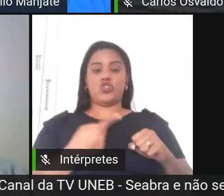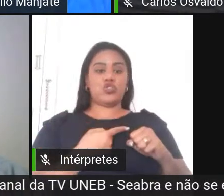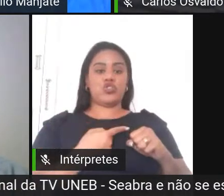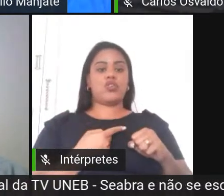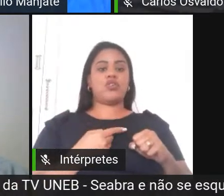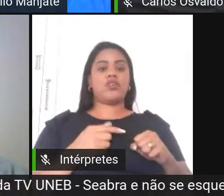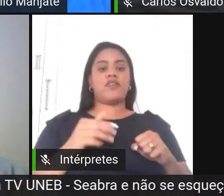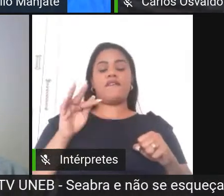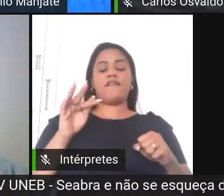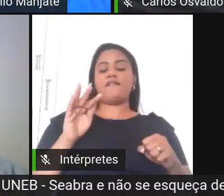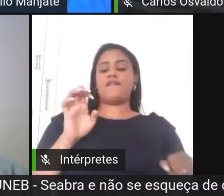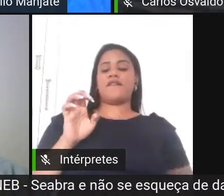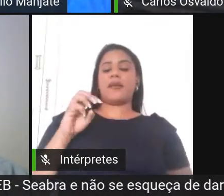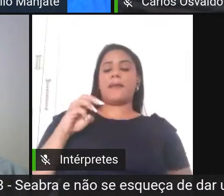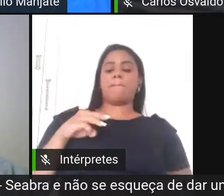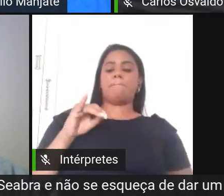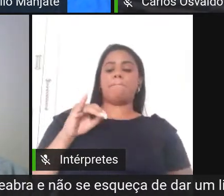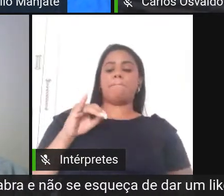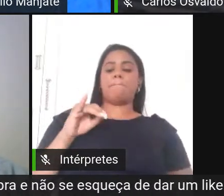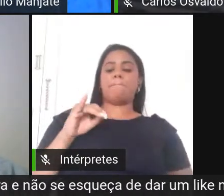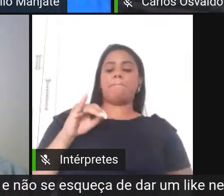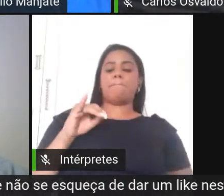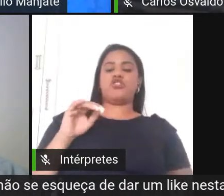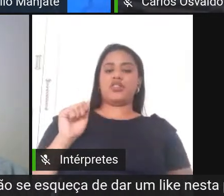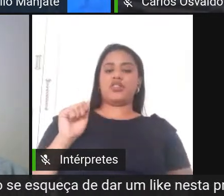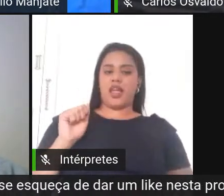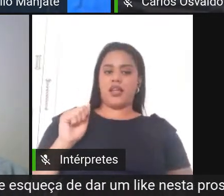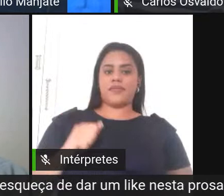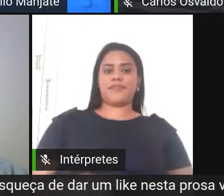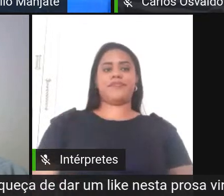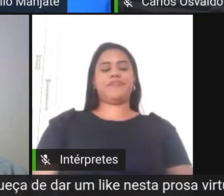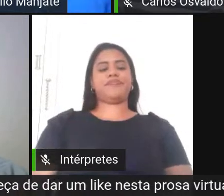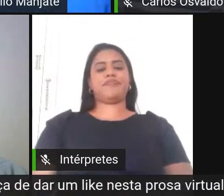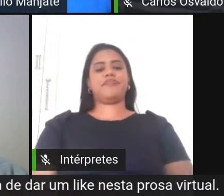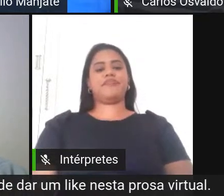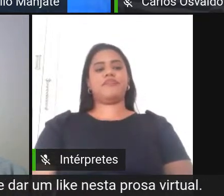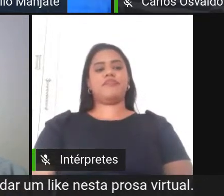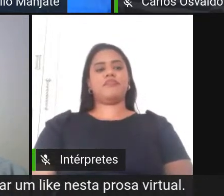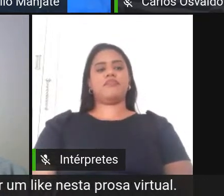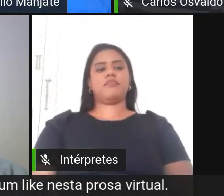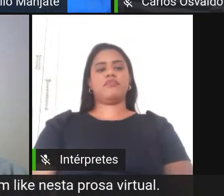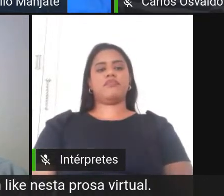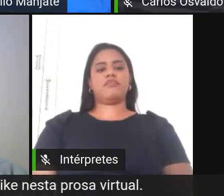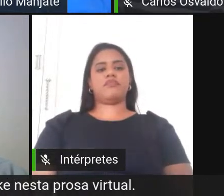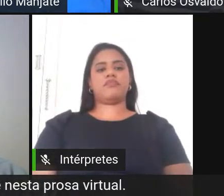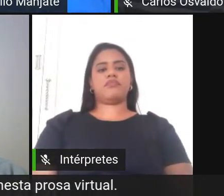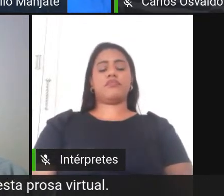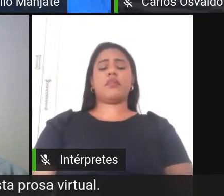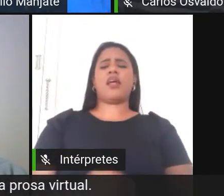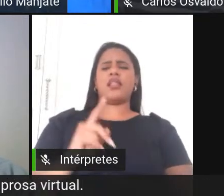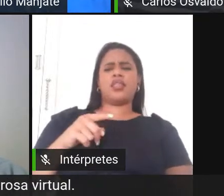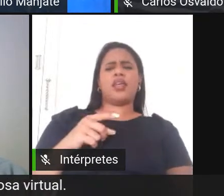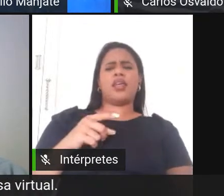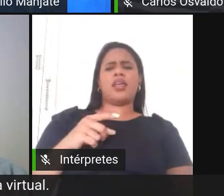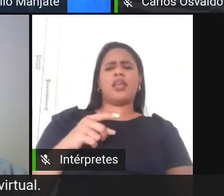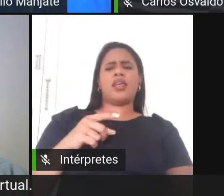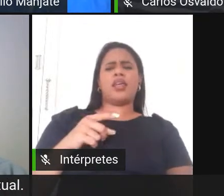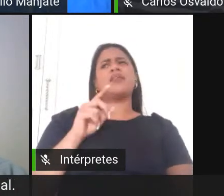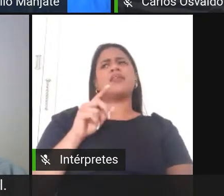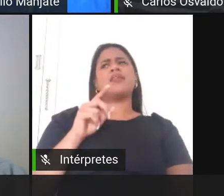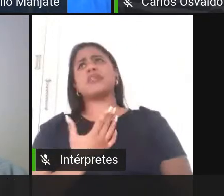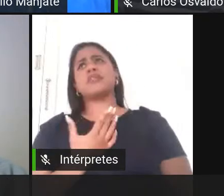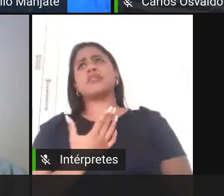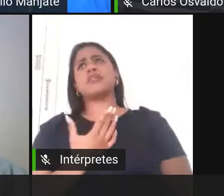há categorias na literatura, né? Há o suspense, há o romance, há a poesia. Então, há categorias na literatura. Eu não acho